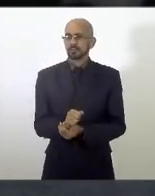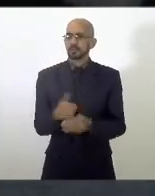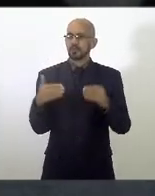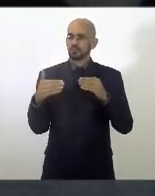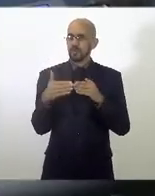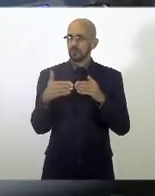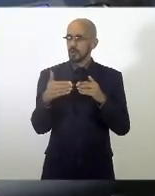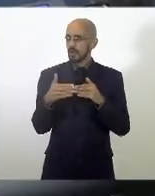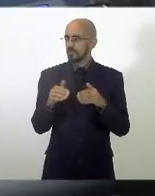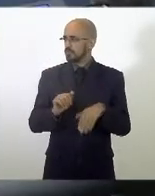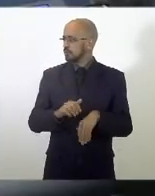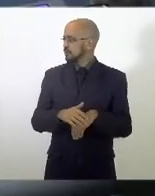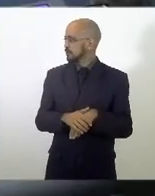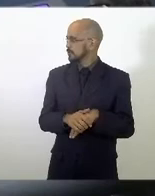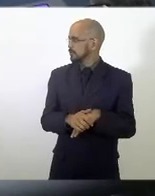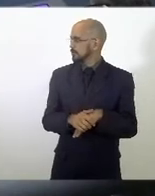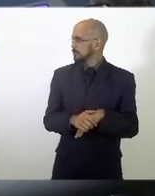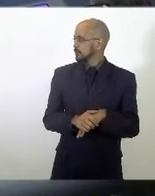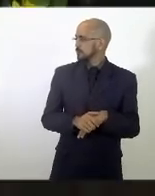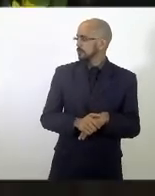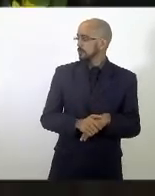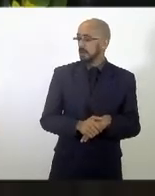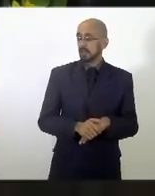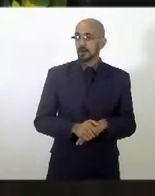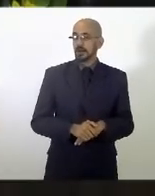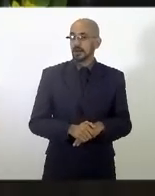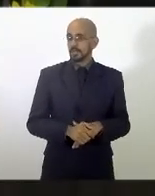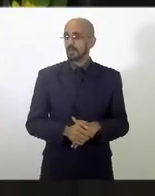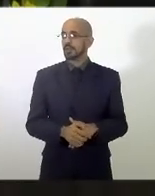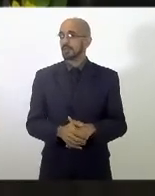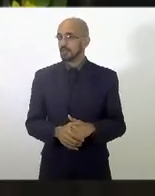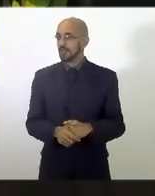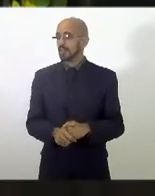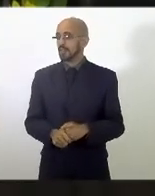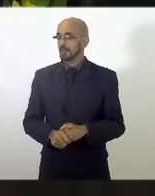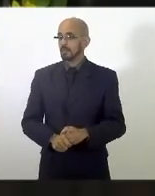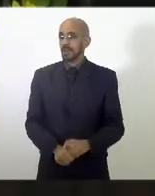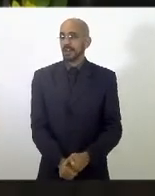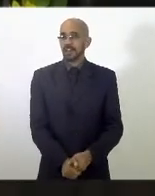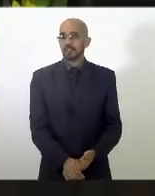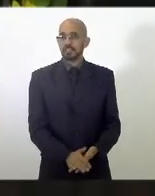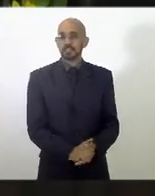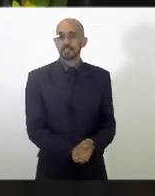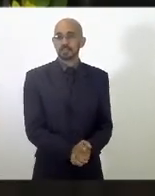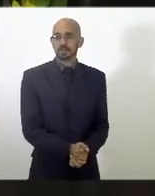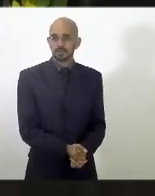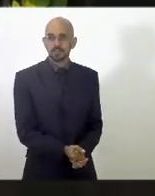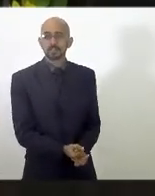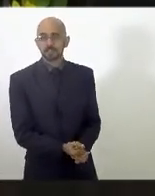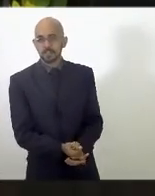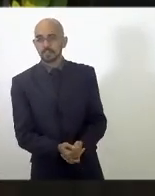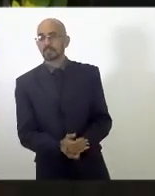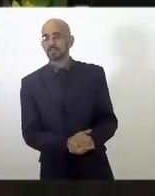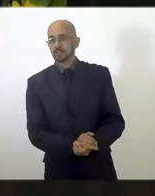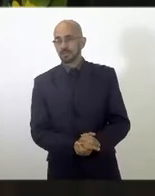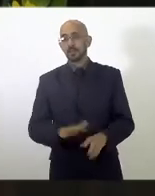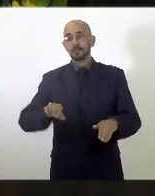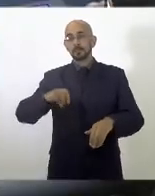substitutivo. Ok. Pela Comissão de Orçamento, deputado Márcio